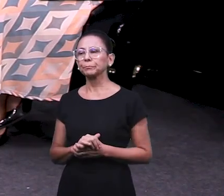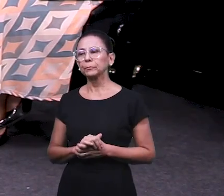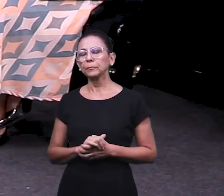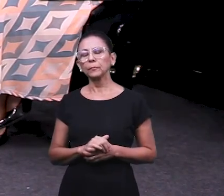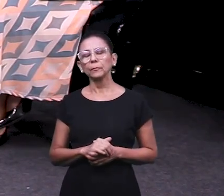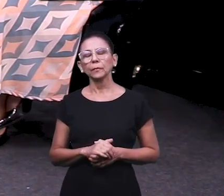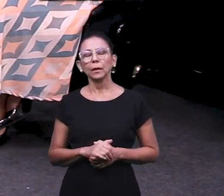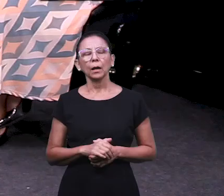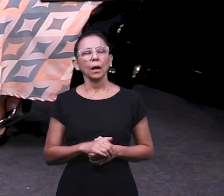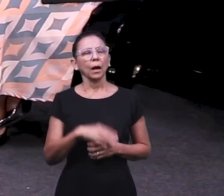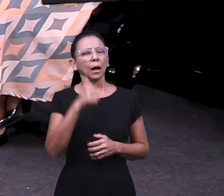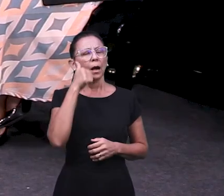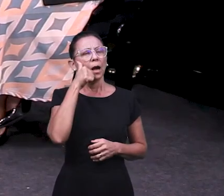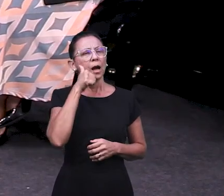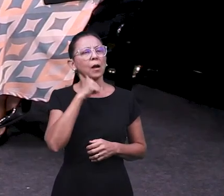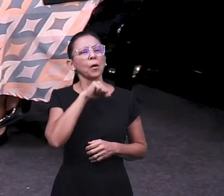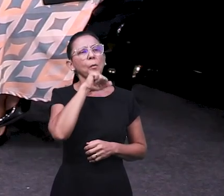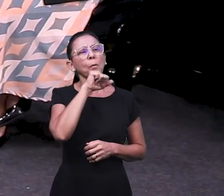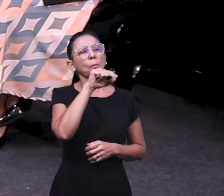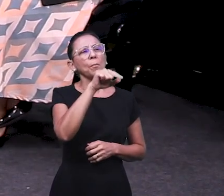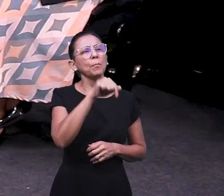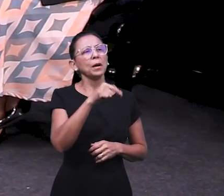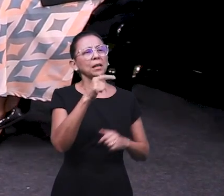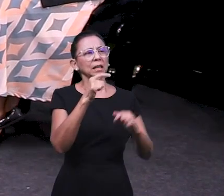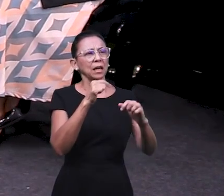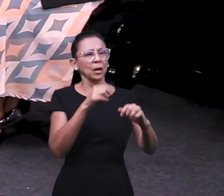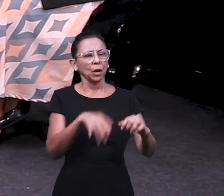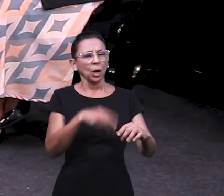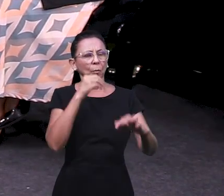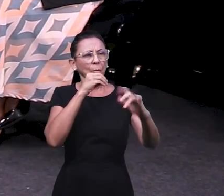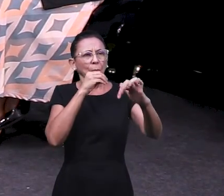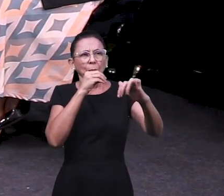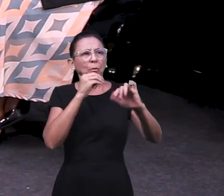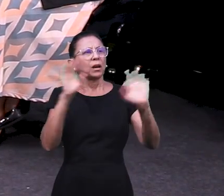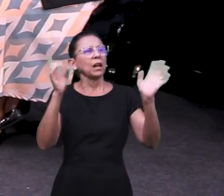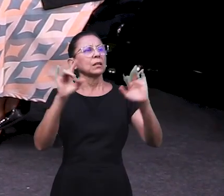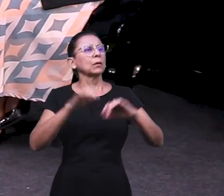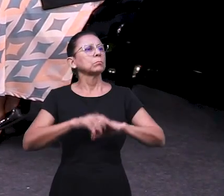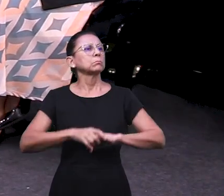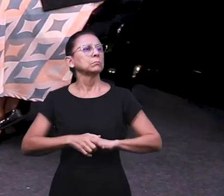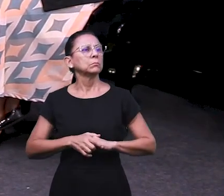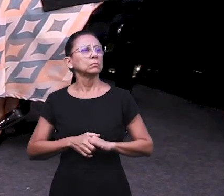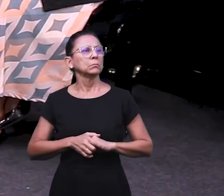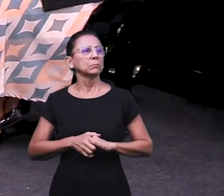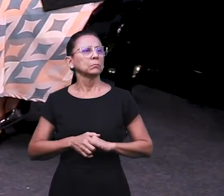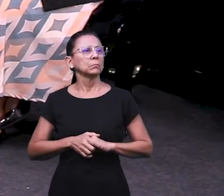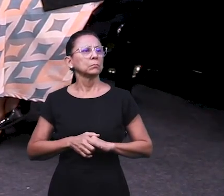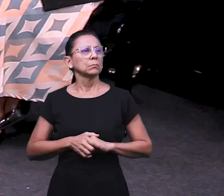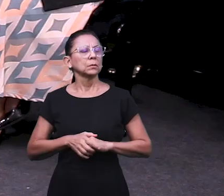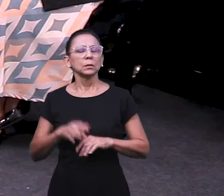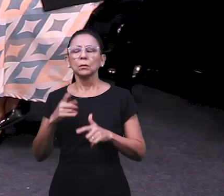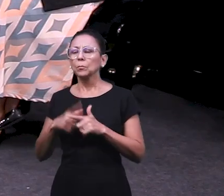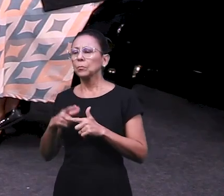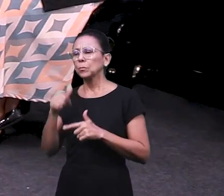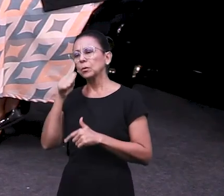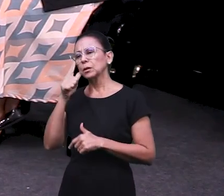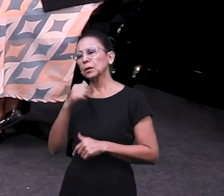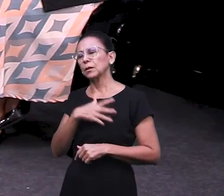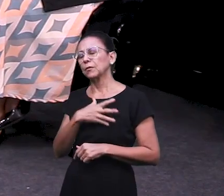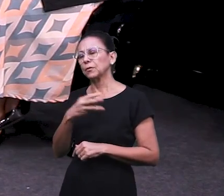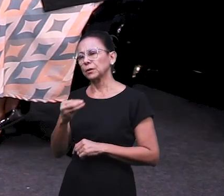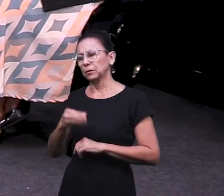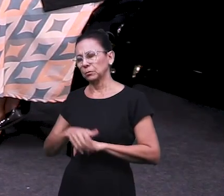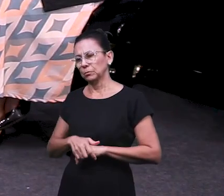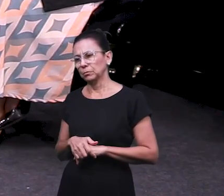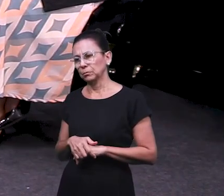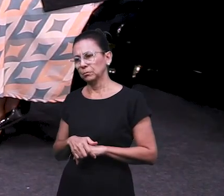eu não vou tocar mais. E ela disse, por quê, meu filho? Eu falei, porque ninguém está me ouvindo. E ela me disse uma coisa que eu nunca me esqueci.